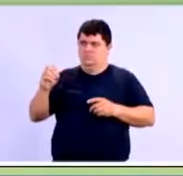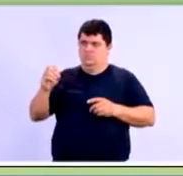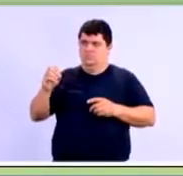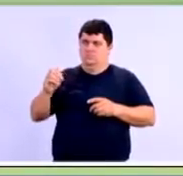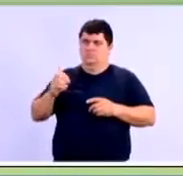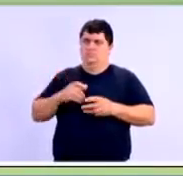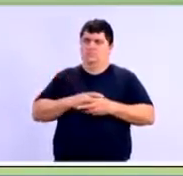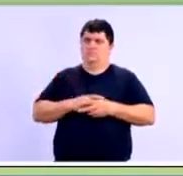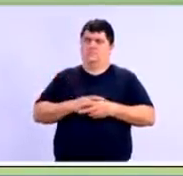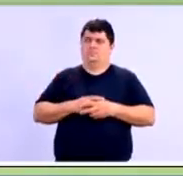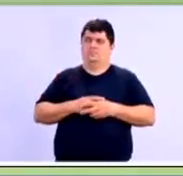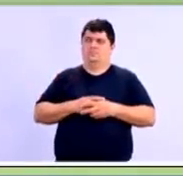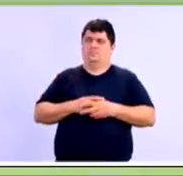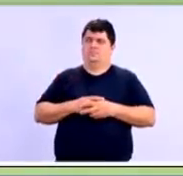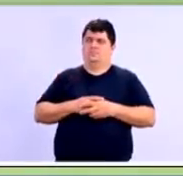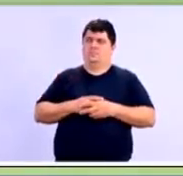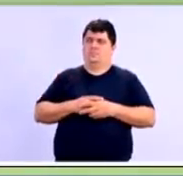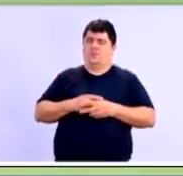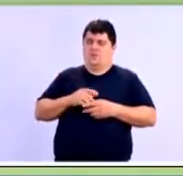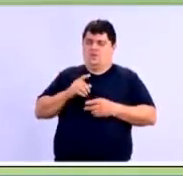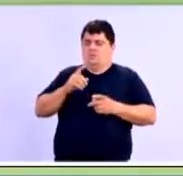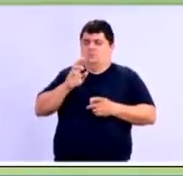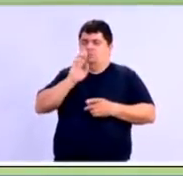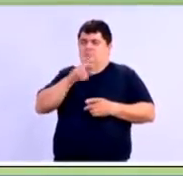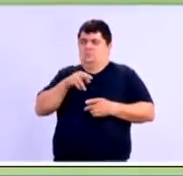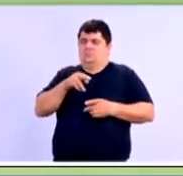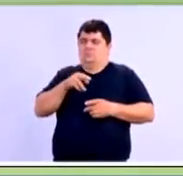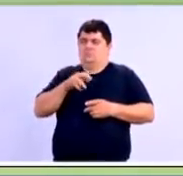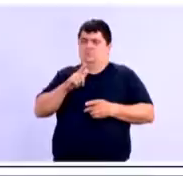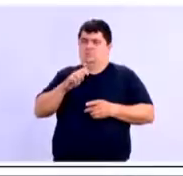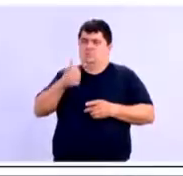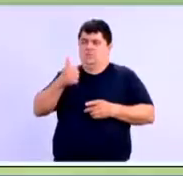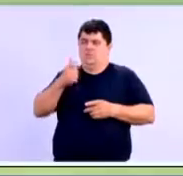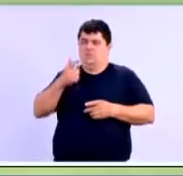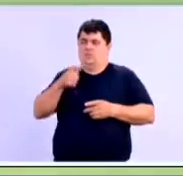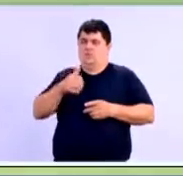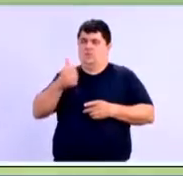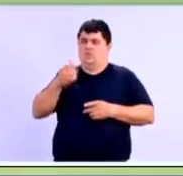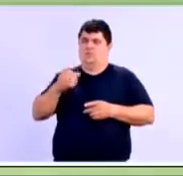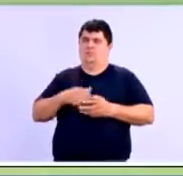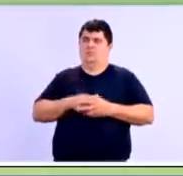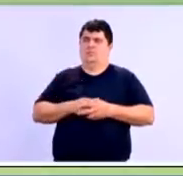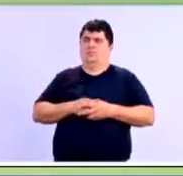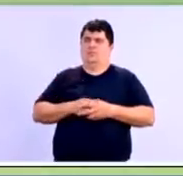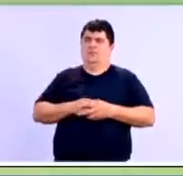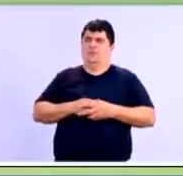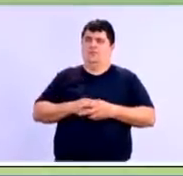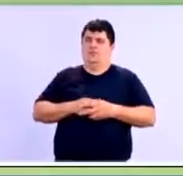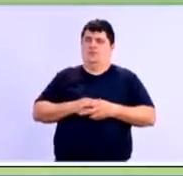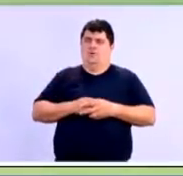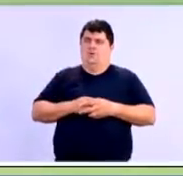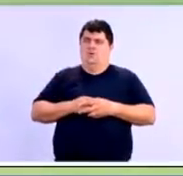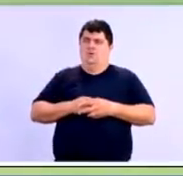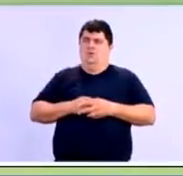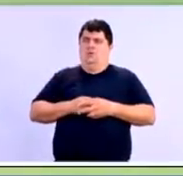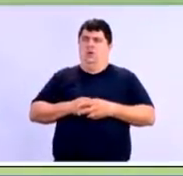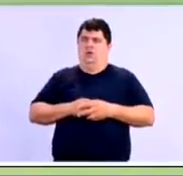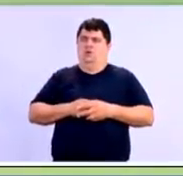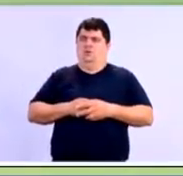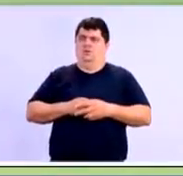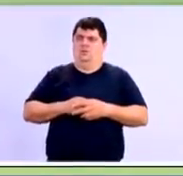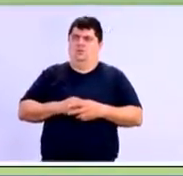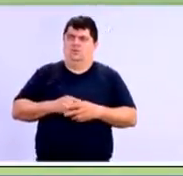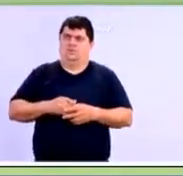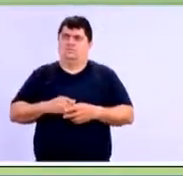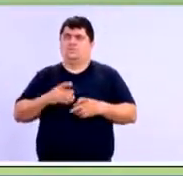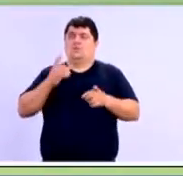146.700, que aí chega aqui no nosso que a gente fez no slide passado, 161,95. Correto? E agora, para descobrir uma